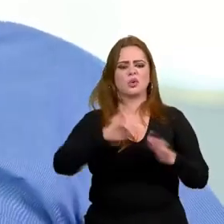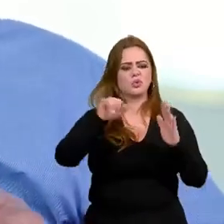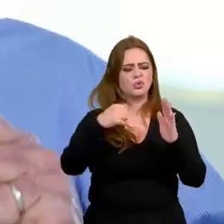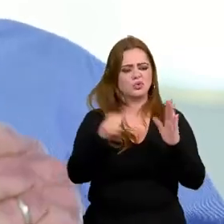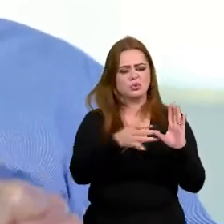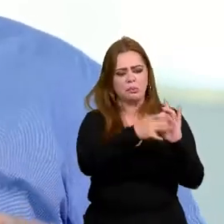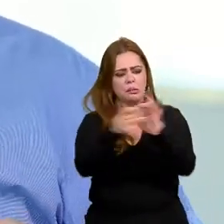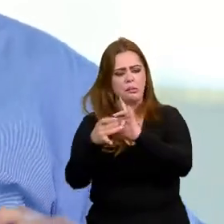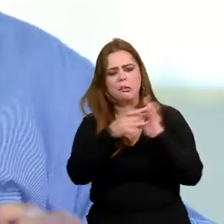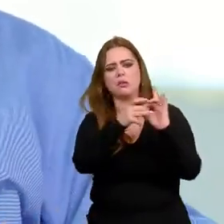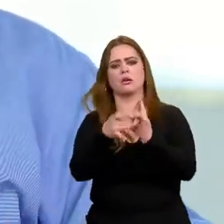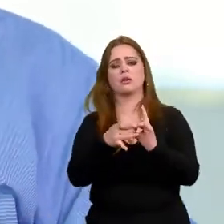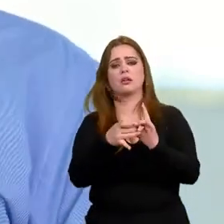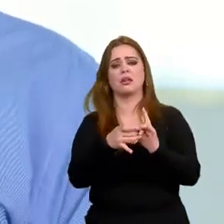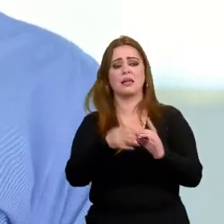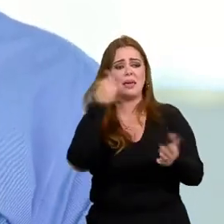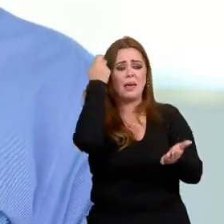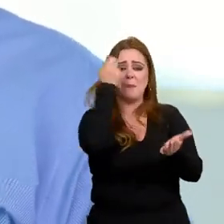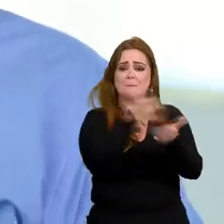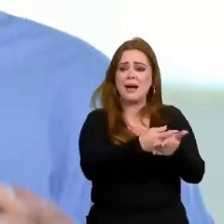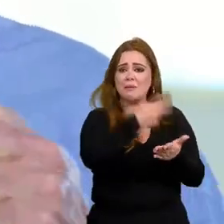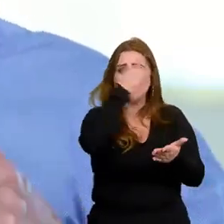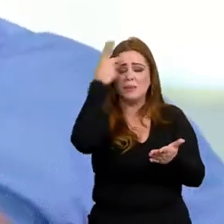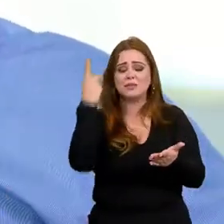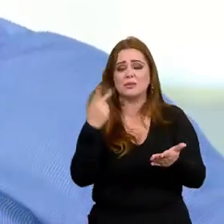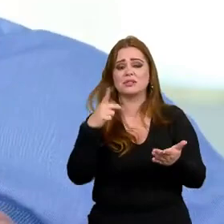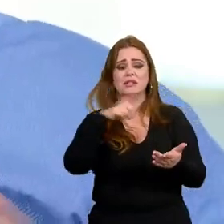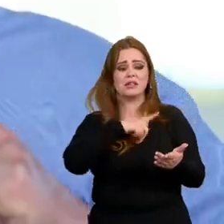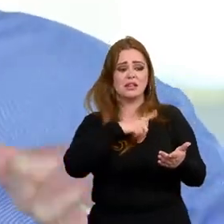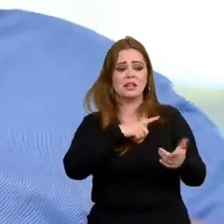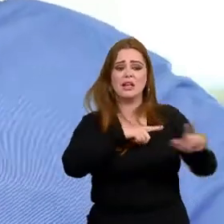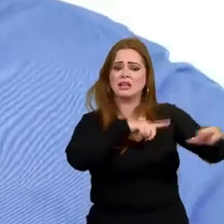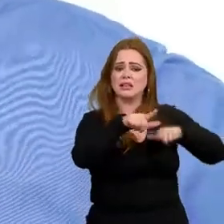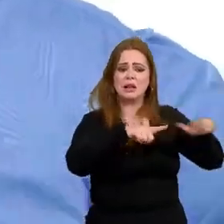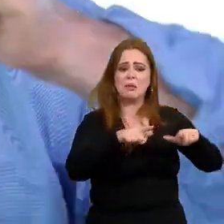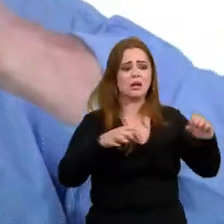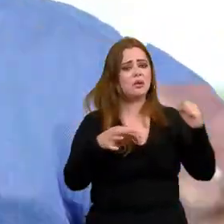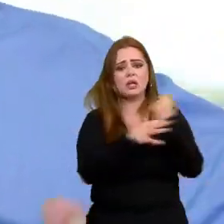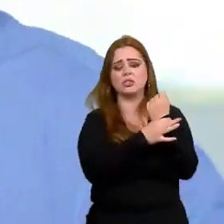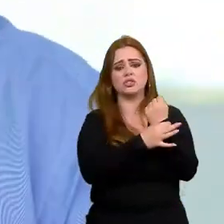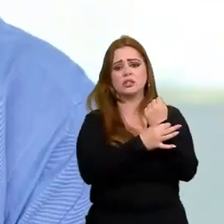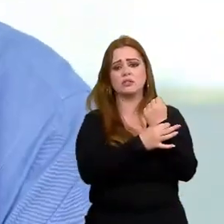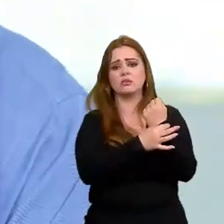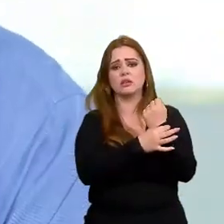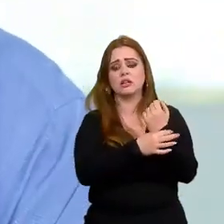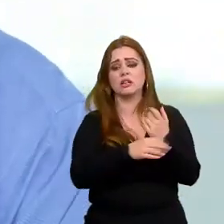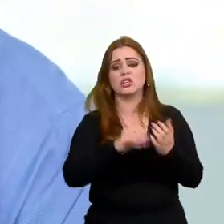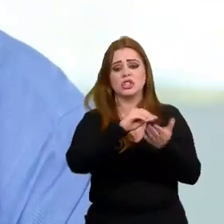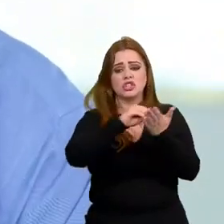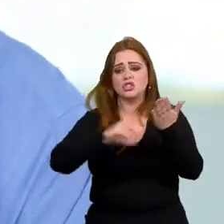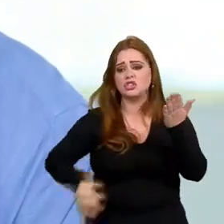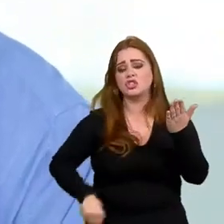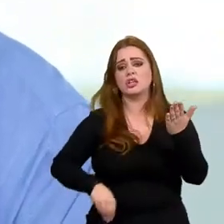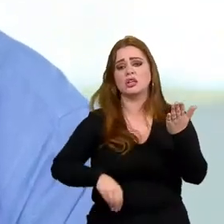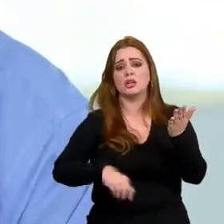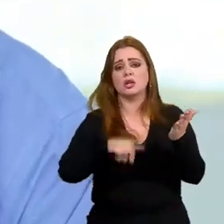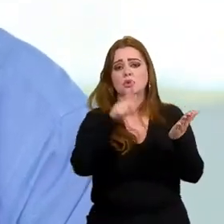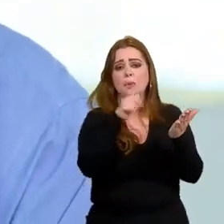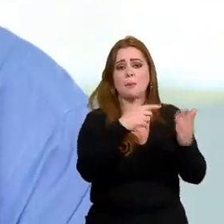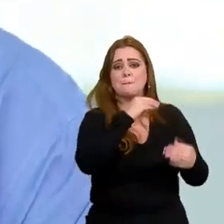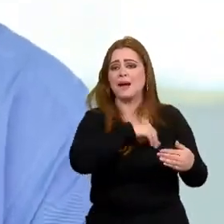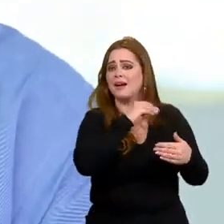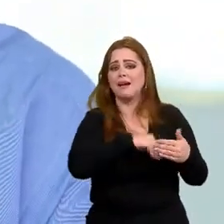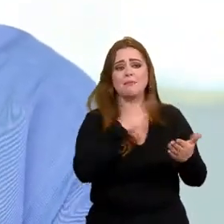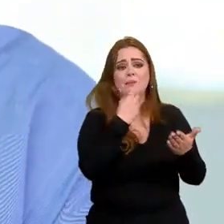é dado para a pessoa que tem emprego garantido, que é descontado no salário, portanto, não tem como perder, é